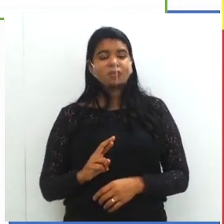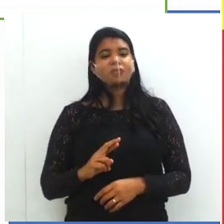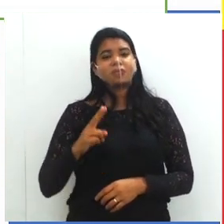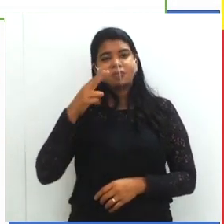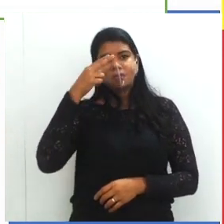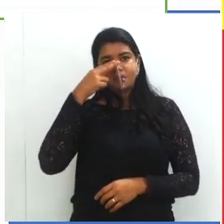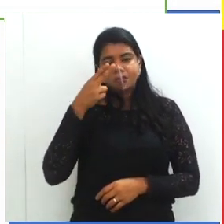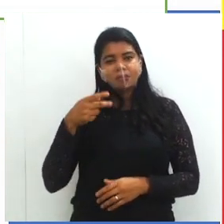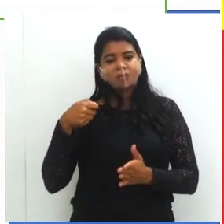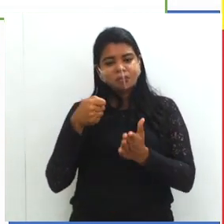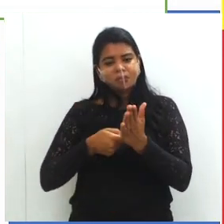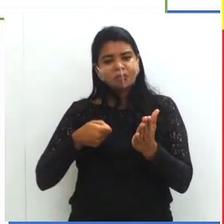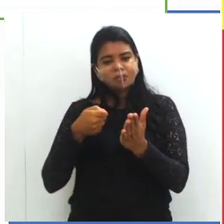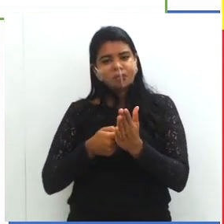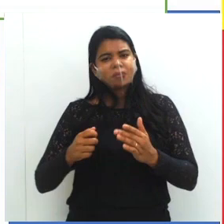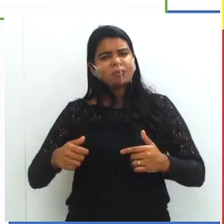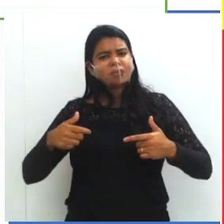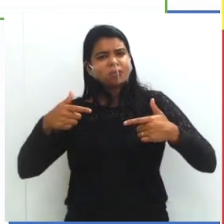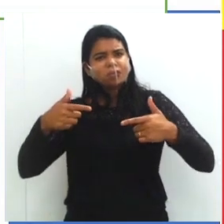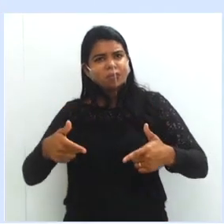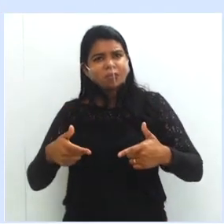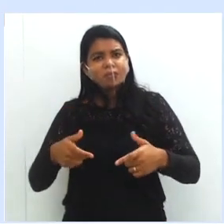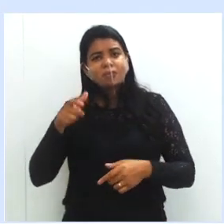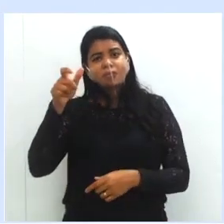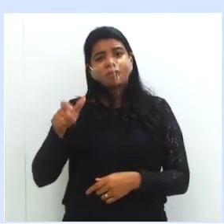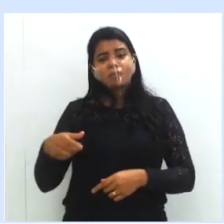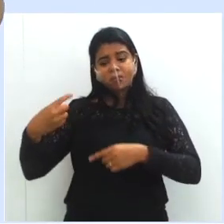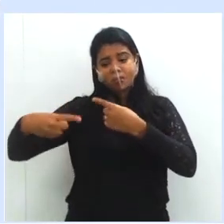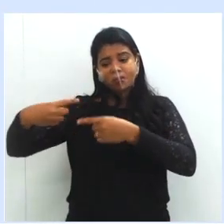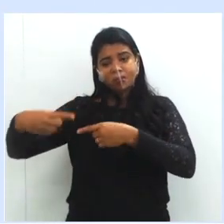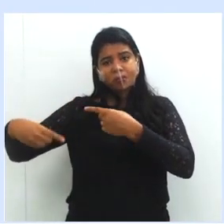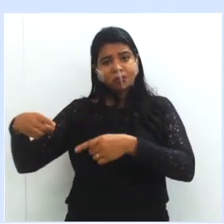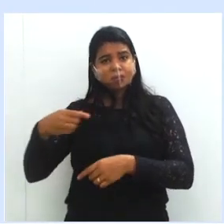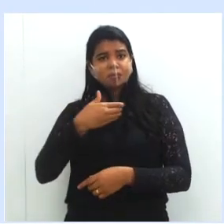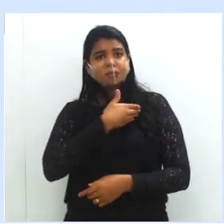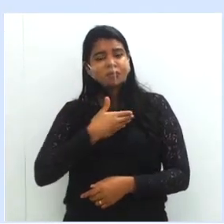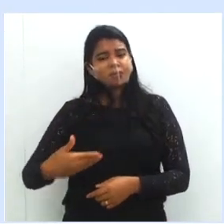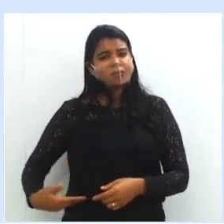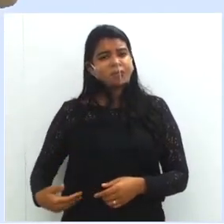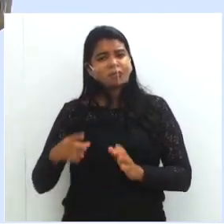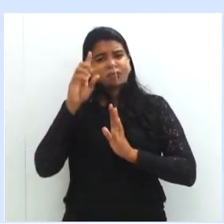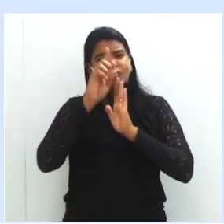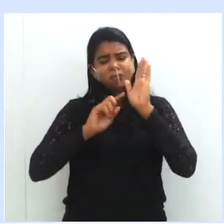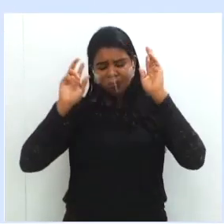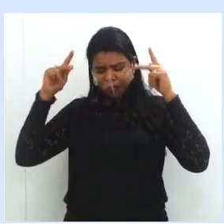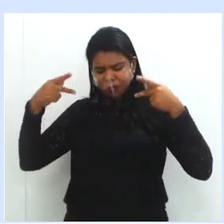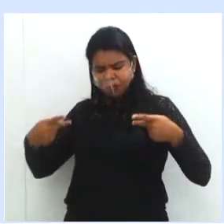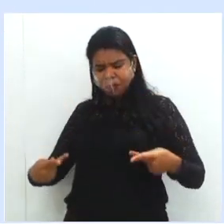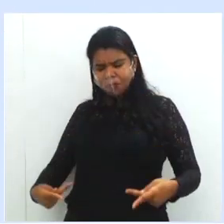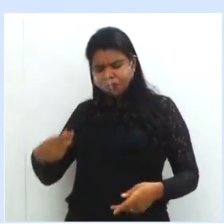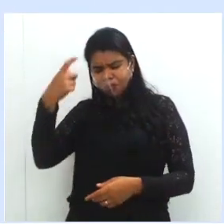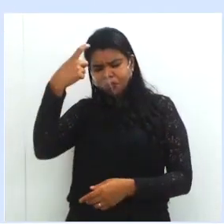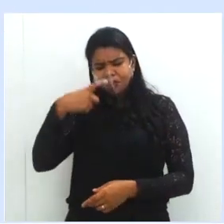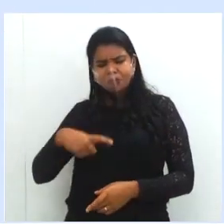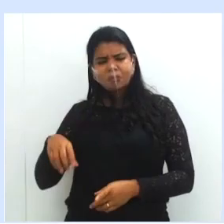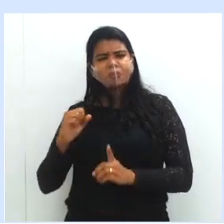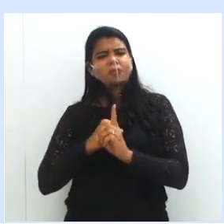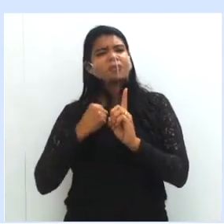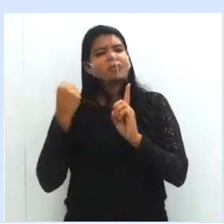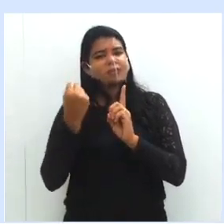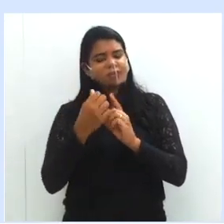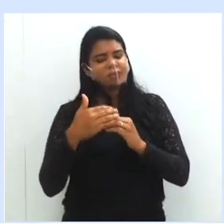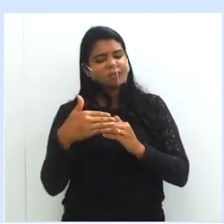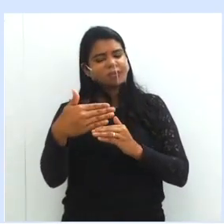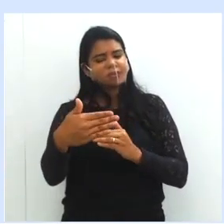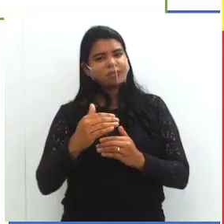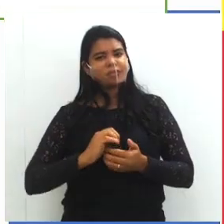encontrar também a luta de alguns membros por essa questão da política pública, a dignidade humana, essa questão social.